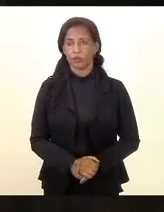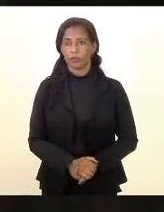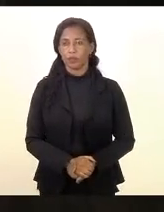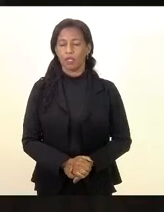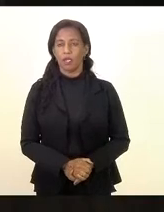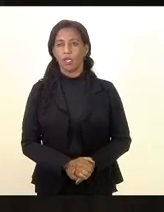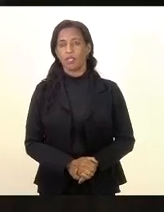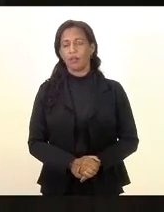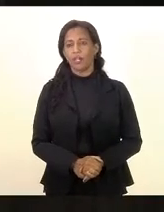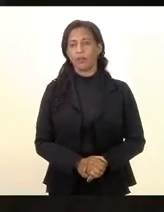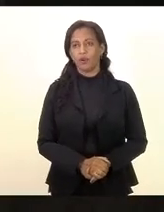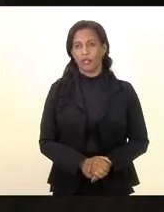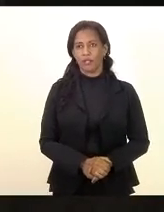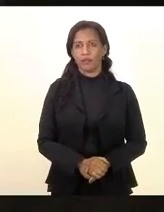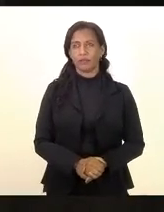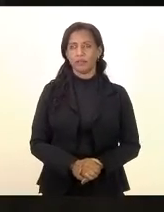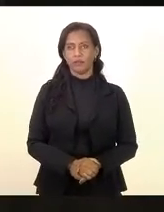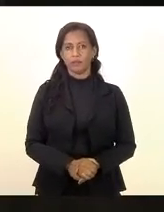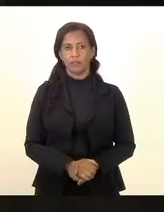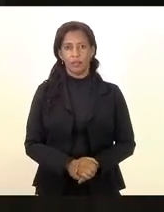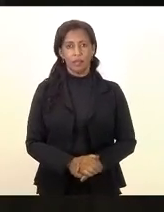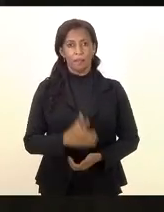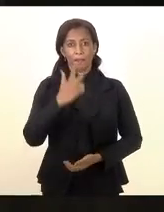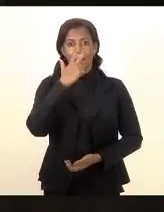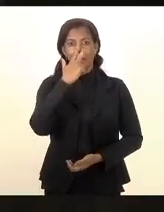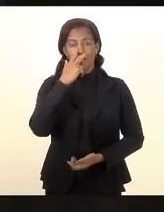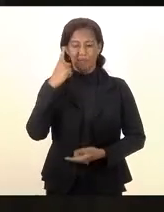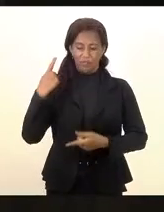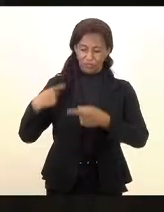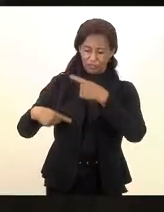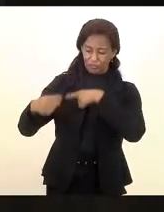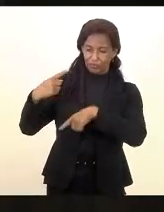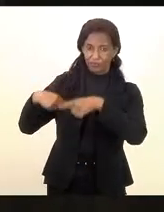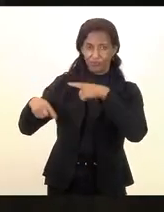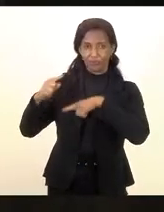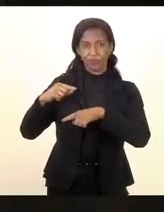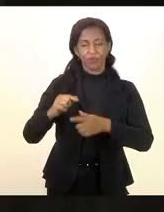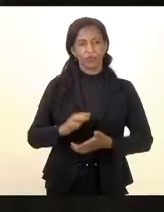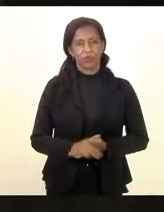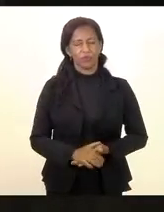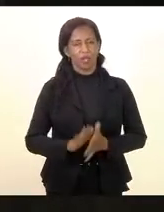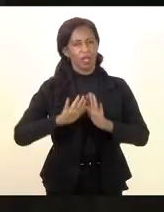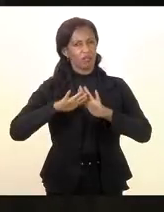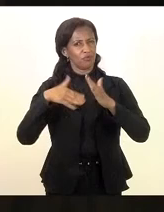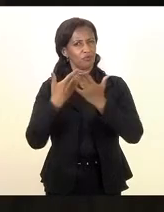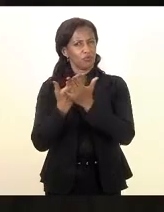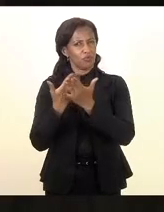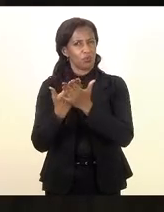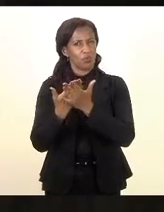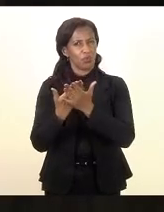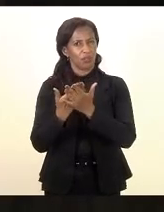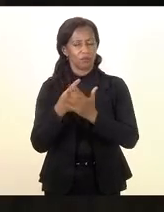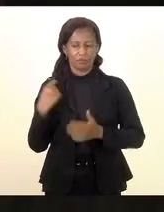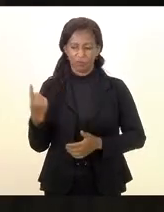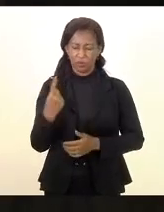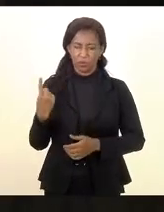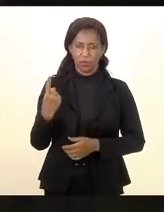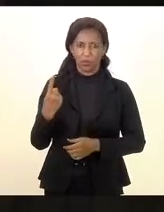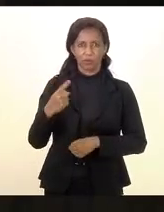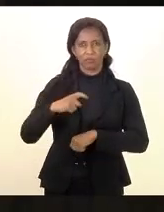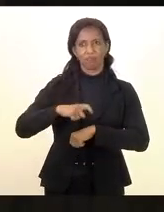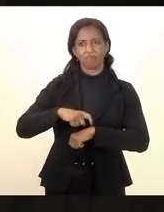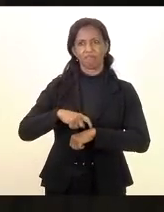parece que estamos entrando no túnel do tempo a escola do nosso tempo pasmem